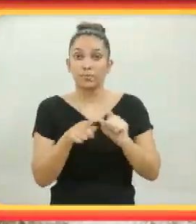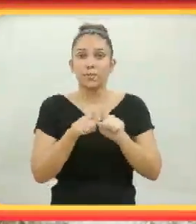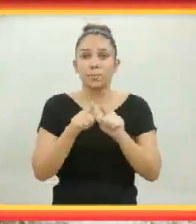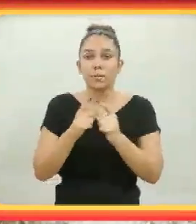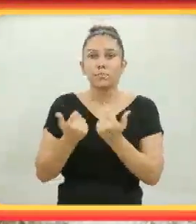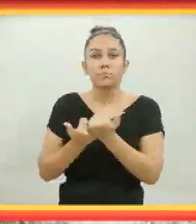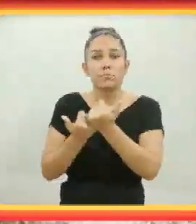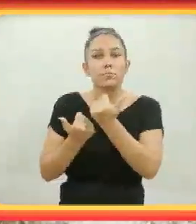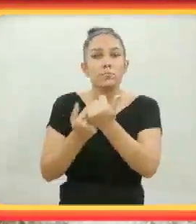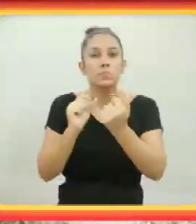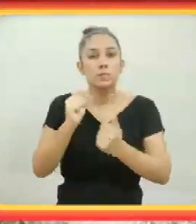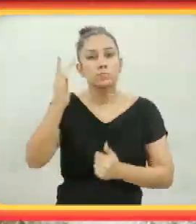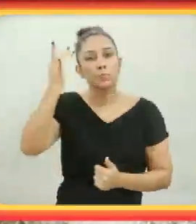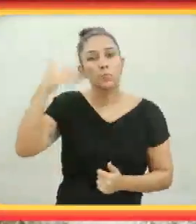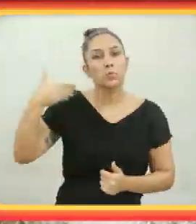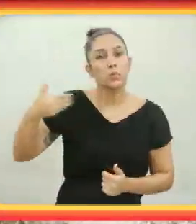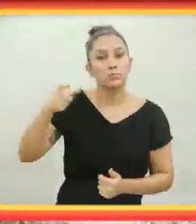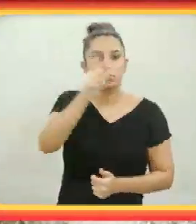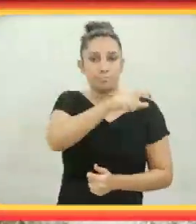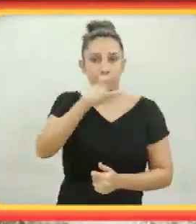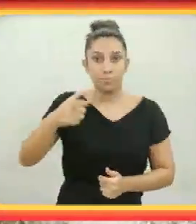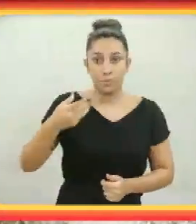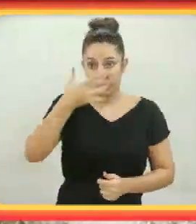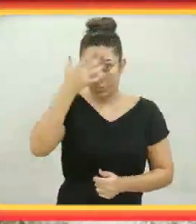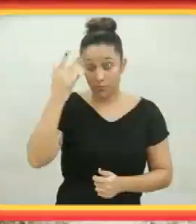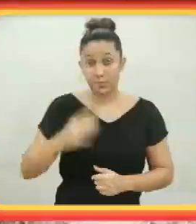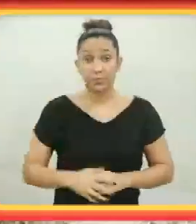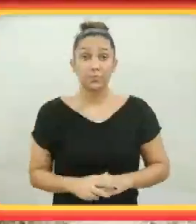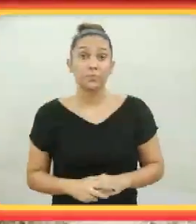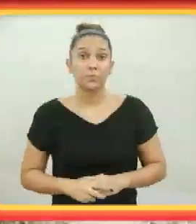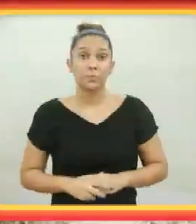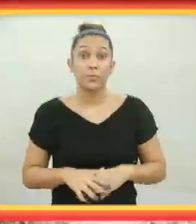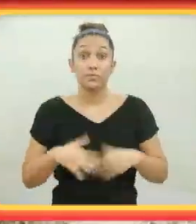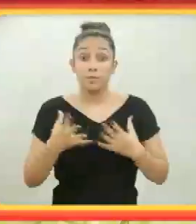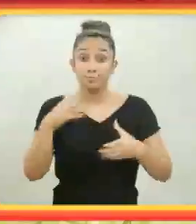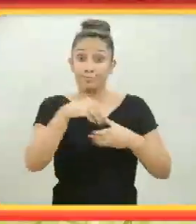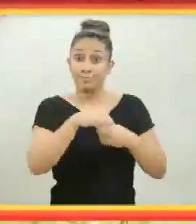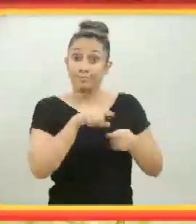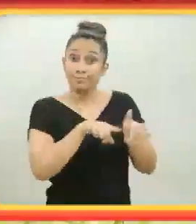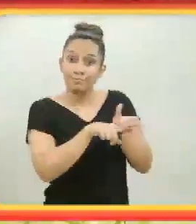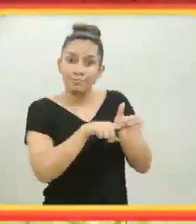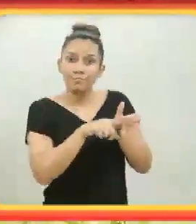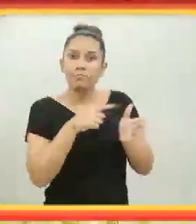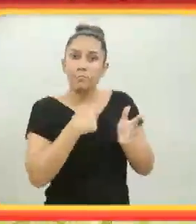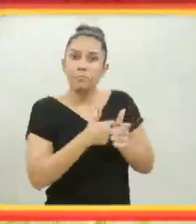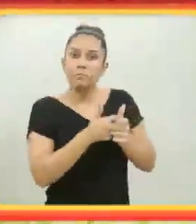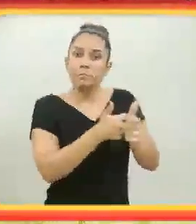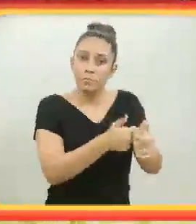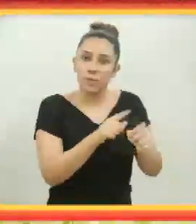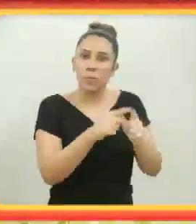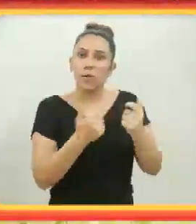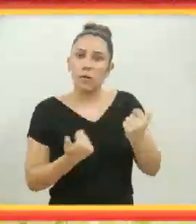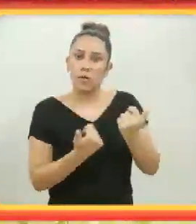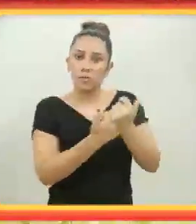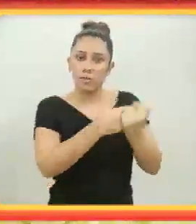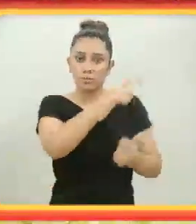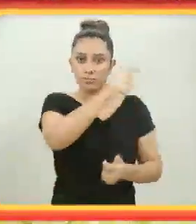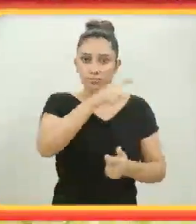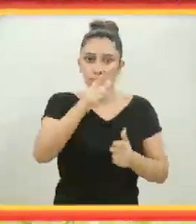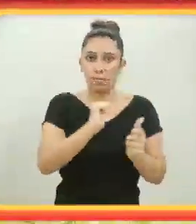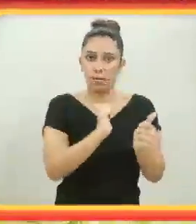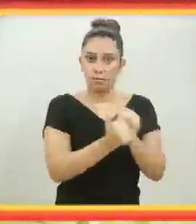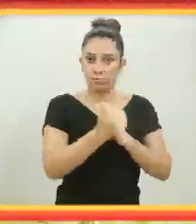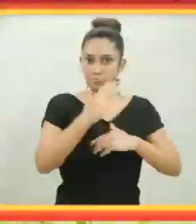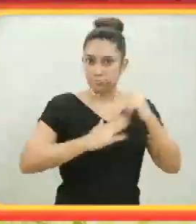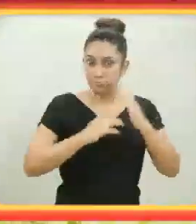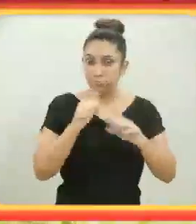de tecnologia assistiva às pessoas com deficiência. Essas pesquisas atendem na área esportiva